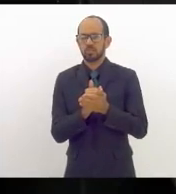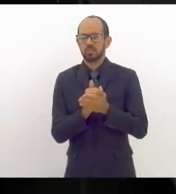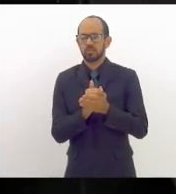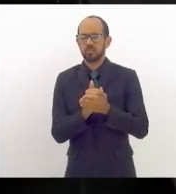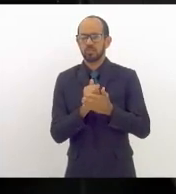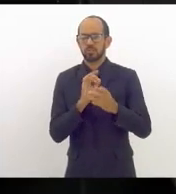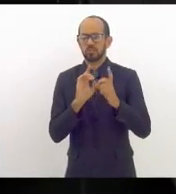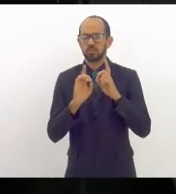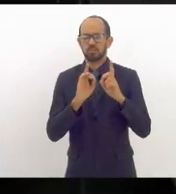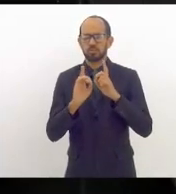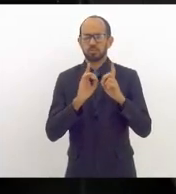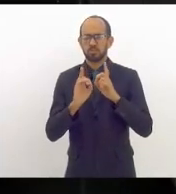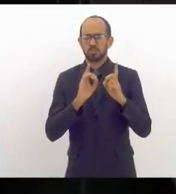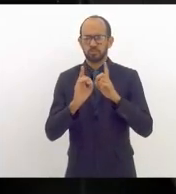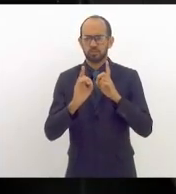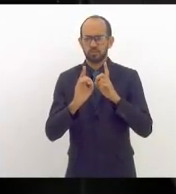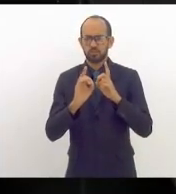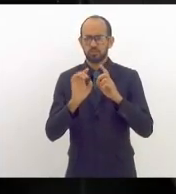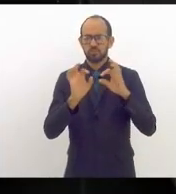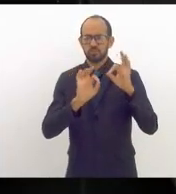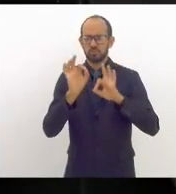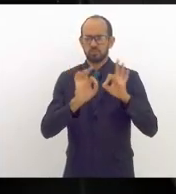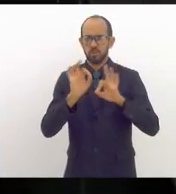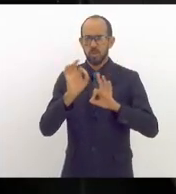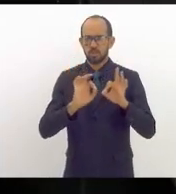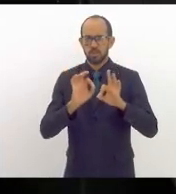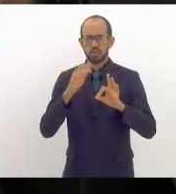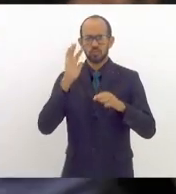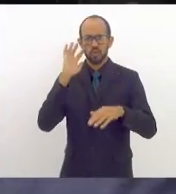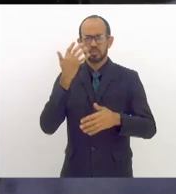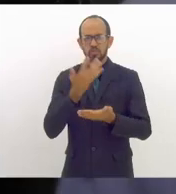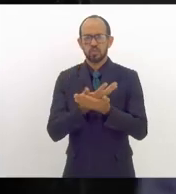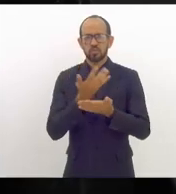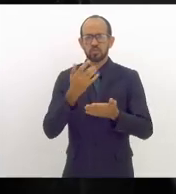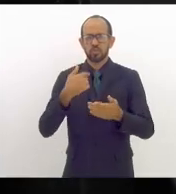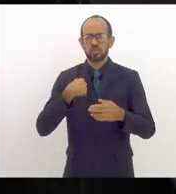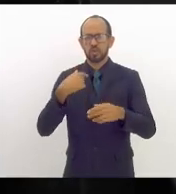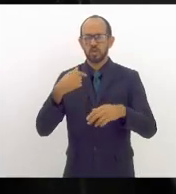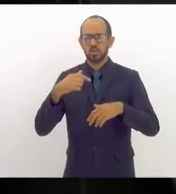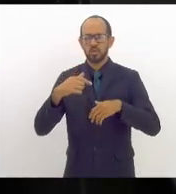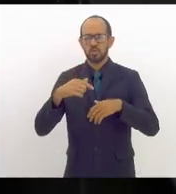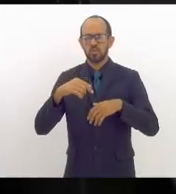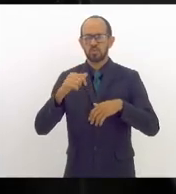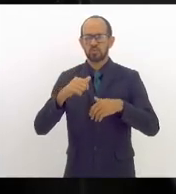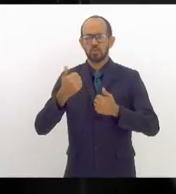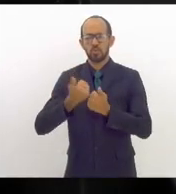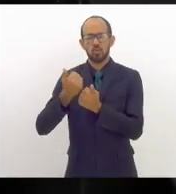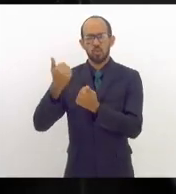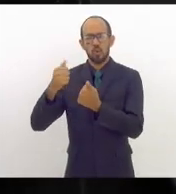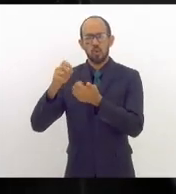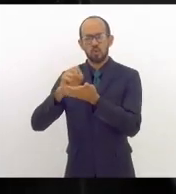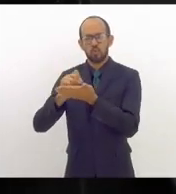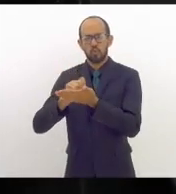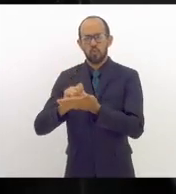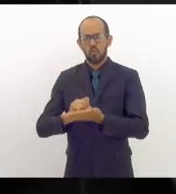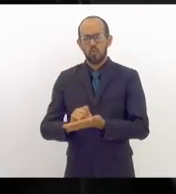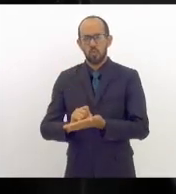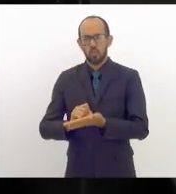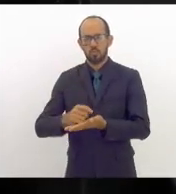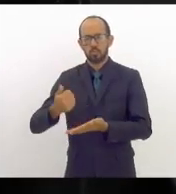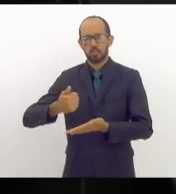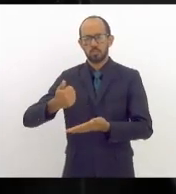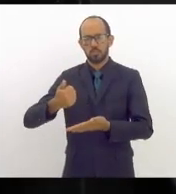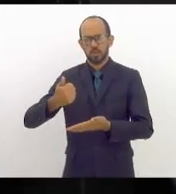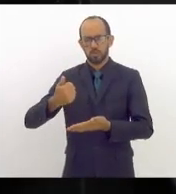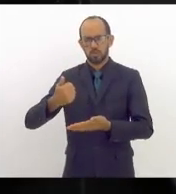discutir este projeto de resolução do Qual seu autor em primeiro lugar